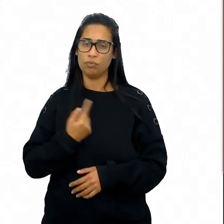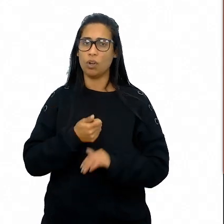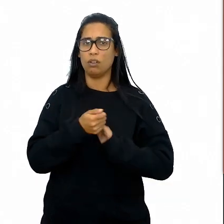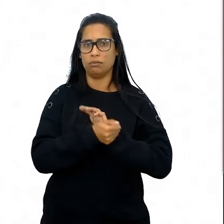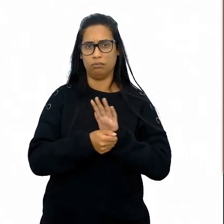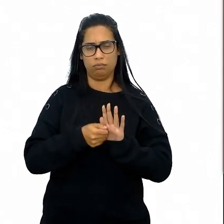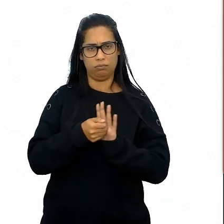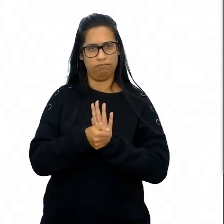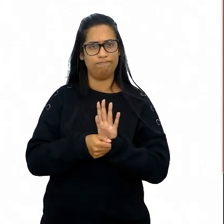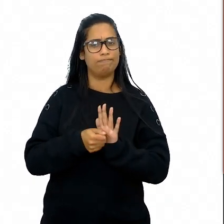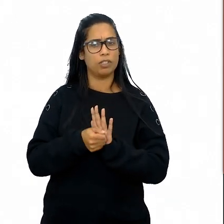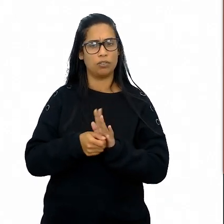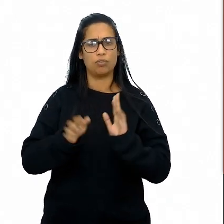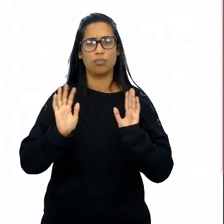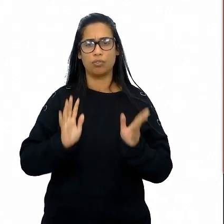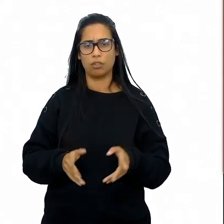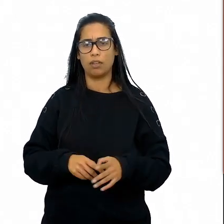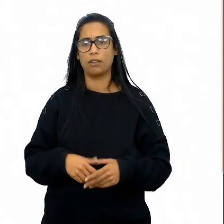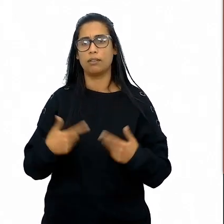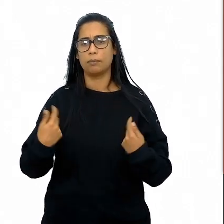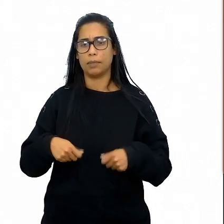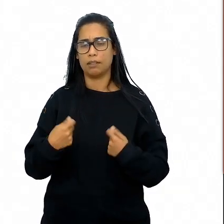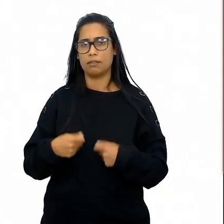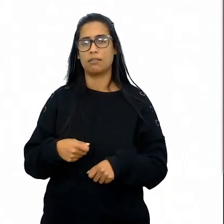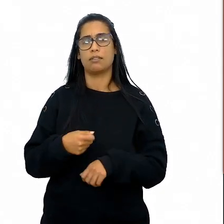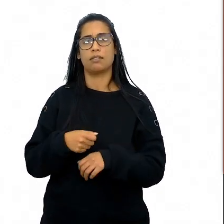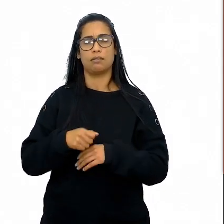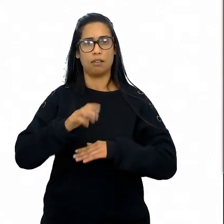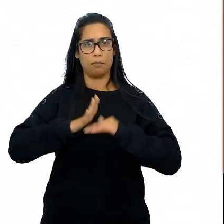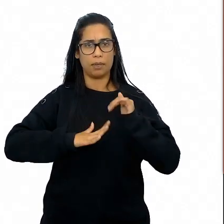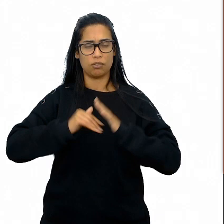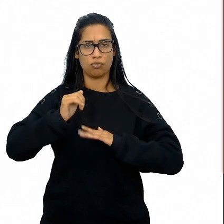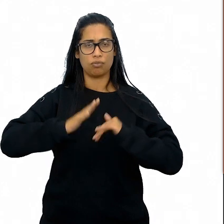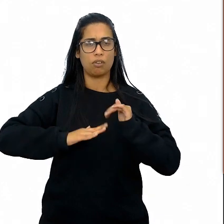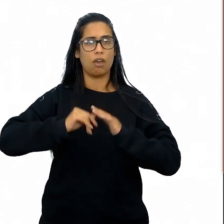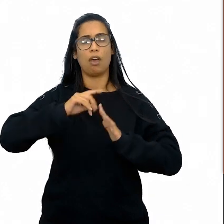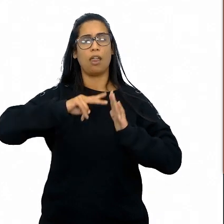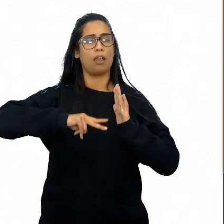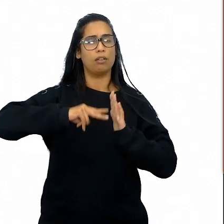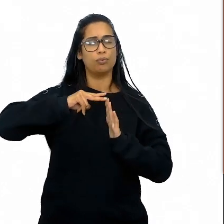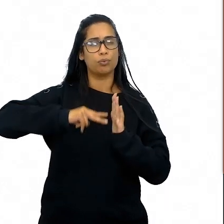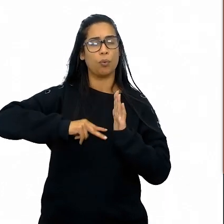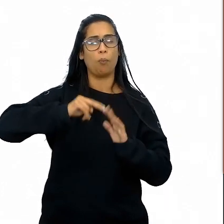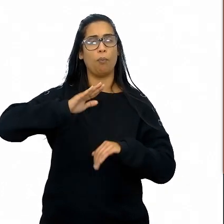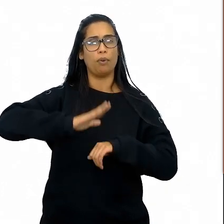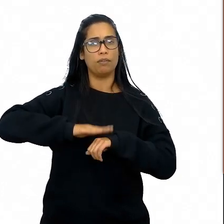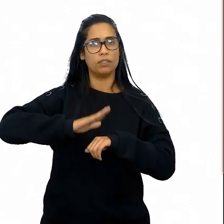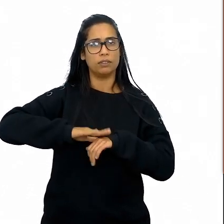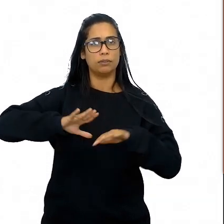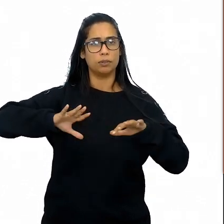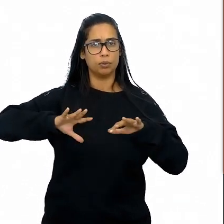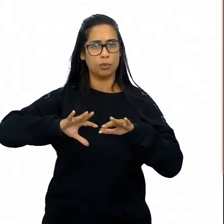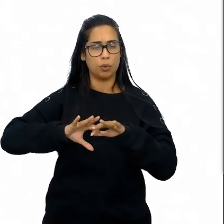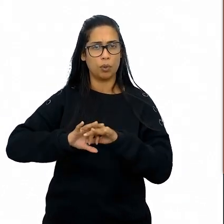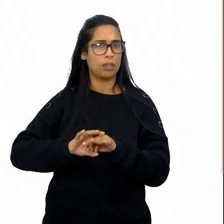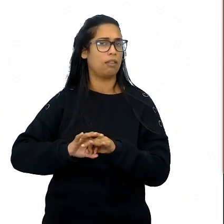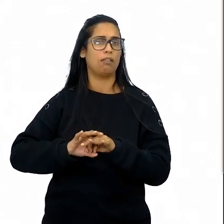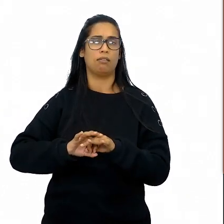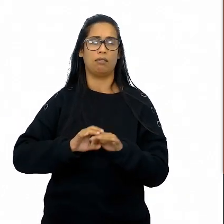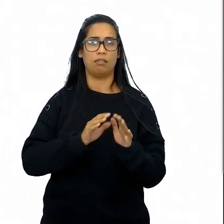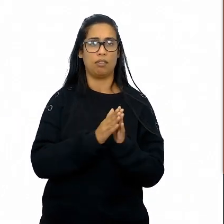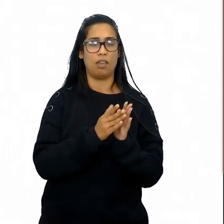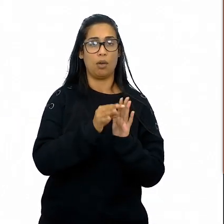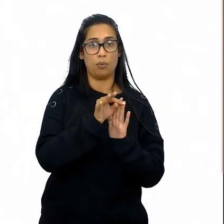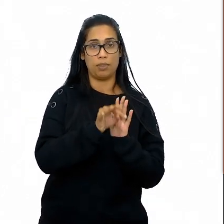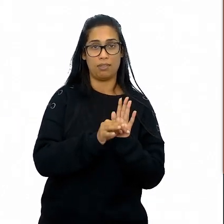então é claro que se precisa fazer uma leitura disso levando em consideração contexto é